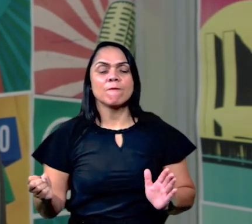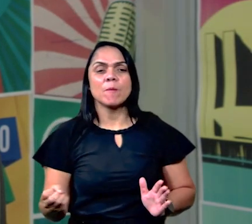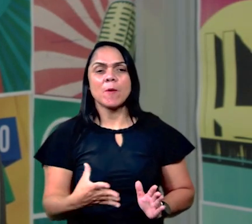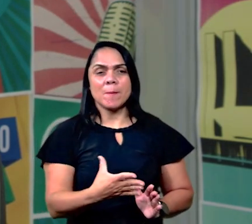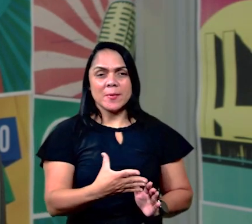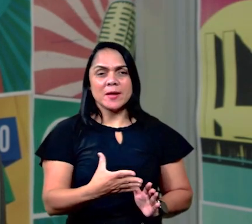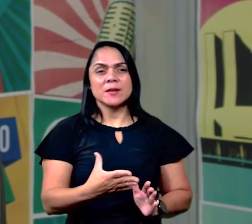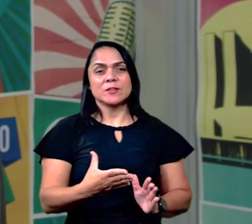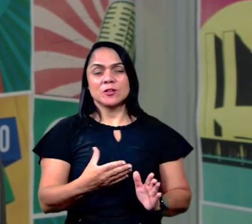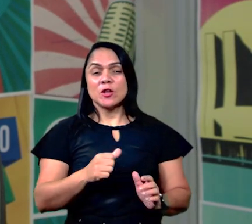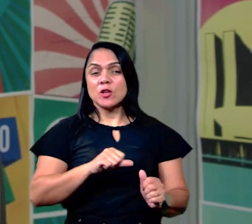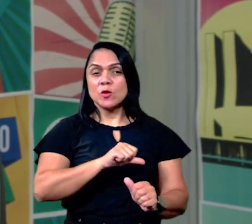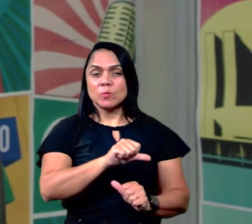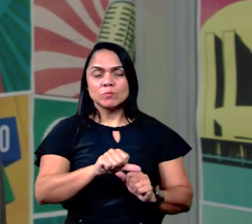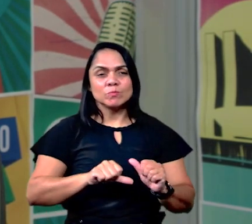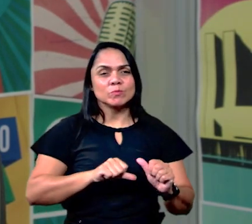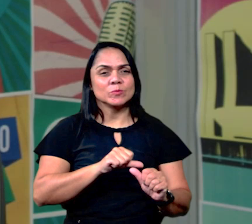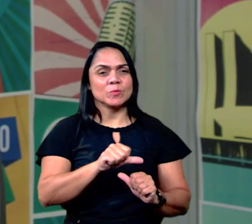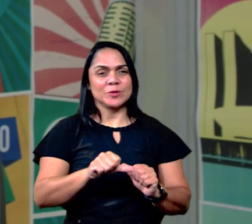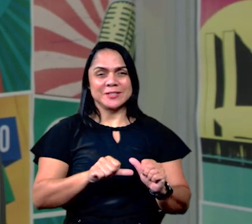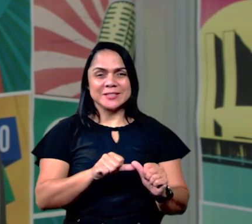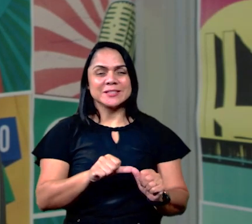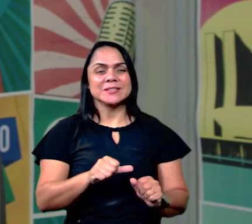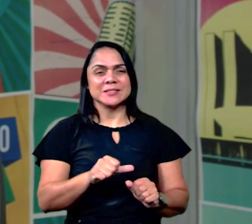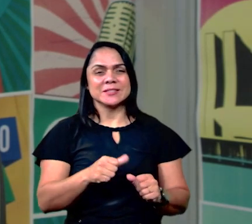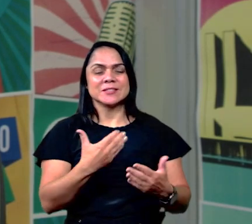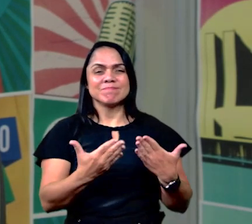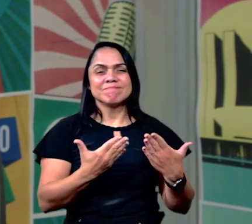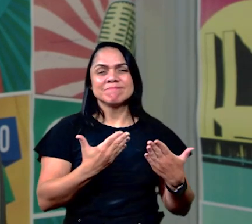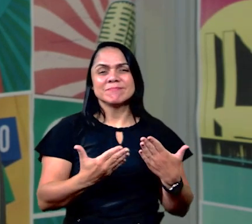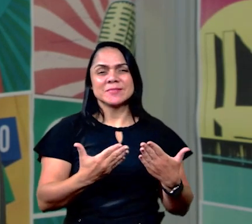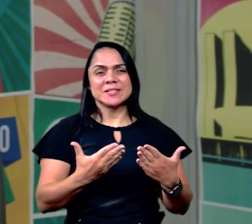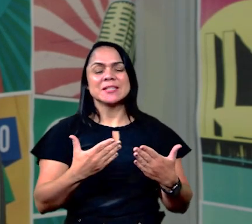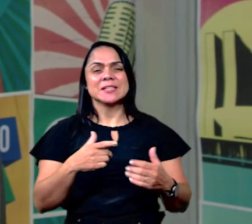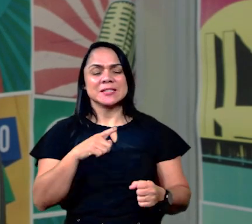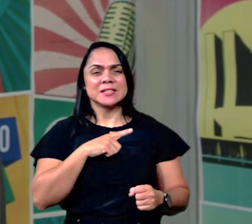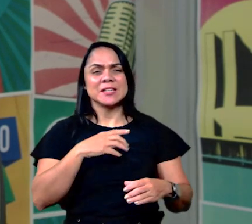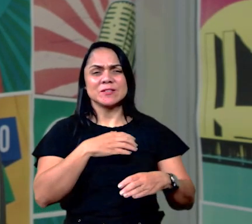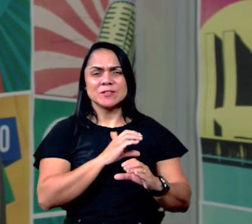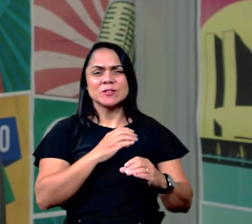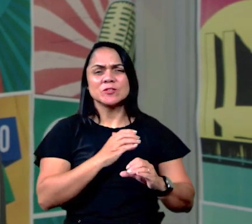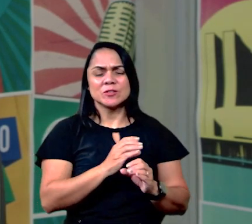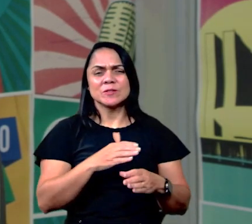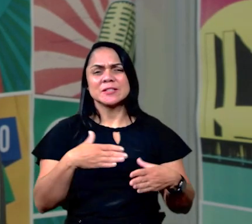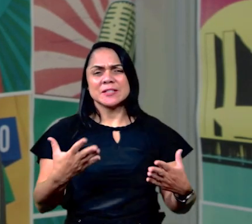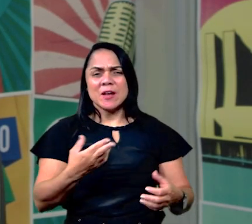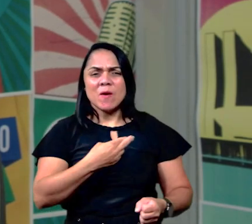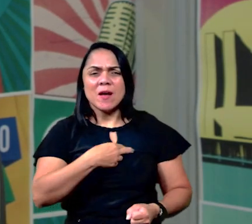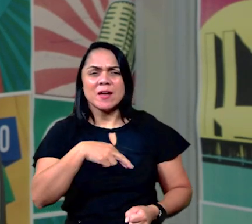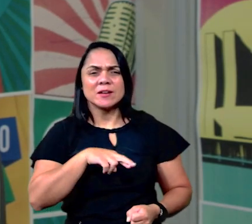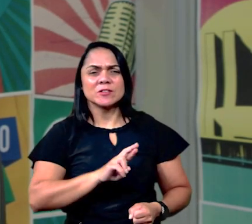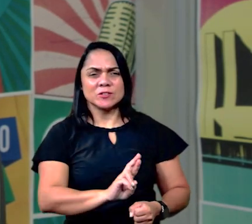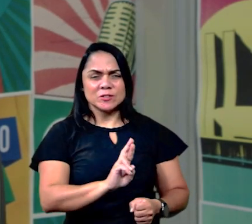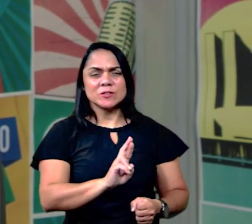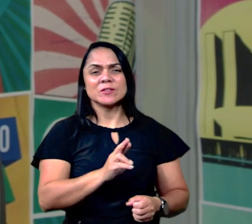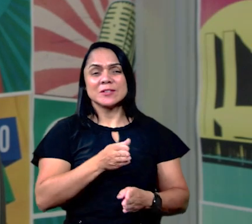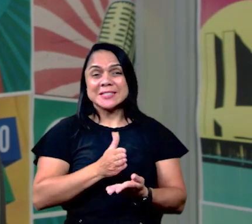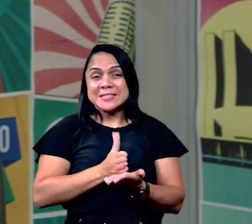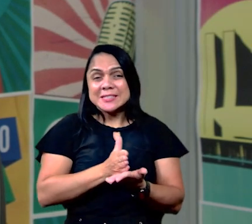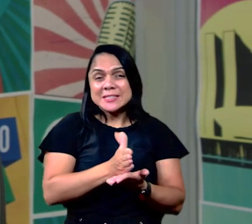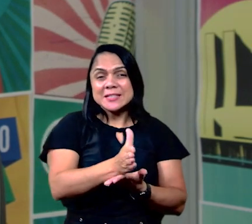novo paradigma. Um deles, o próprio paradigma científico, então a gente rompe com a religião enquanto centralidade da